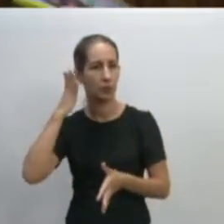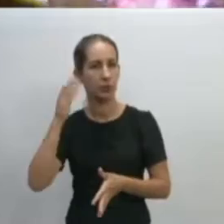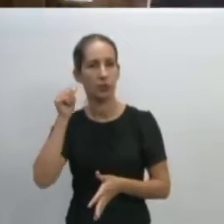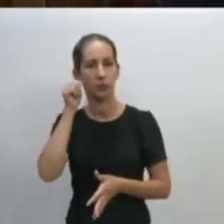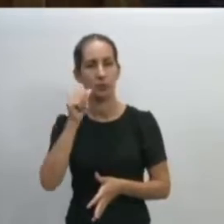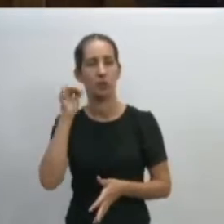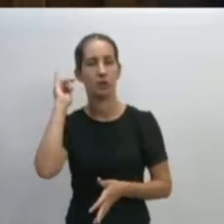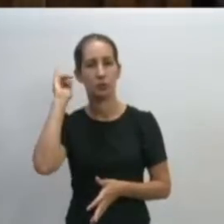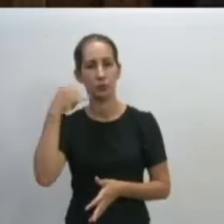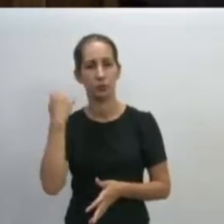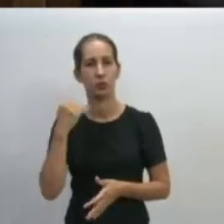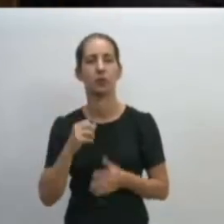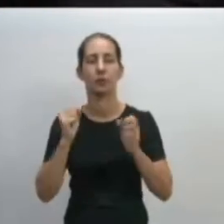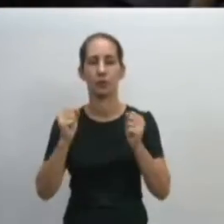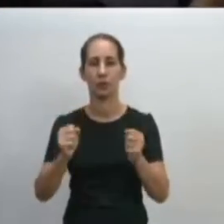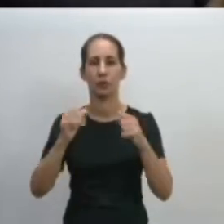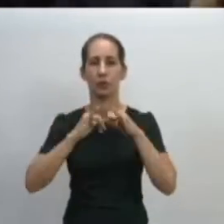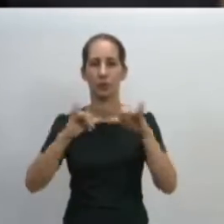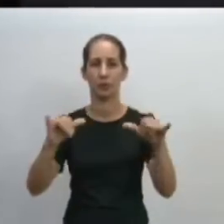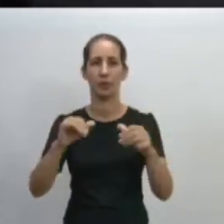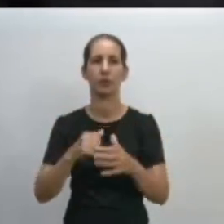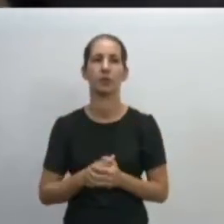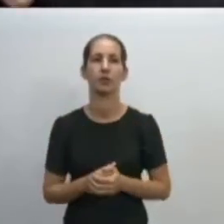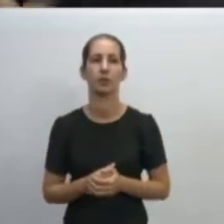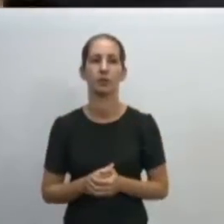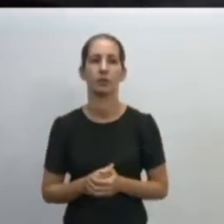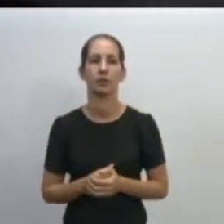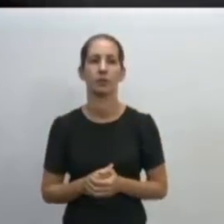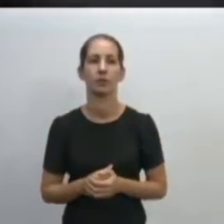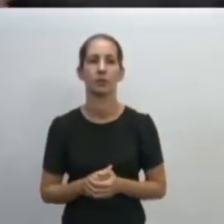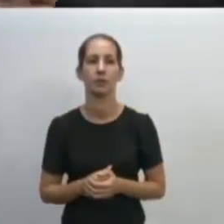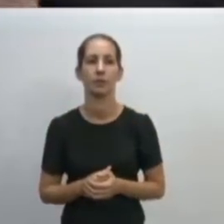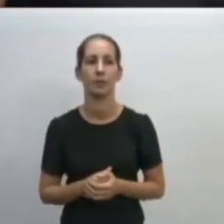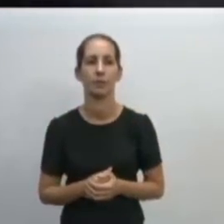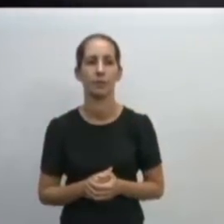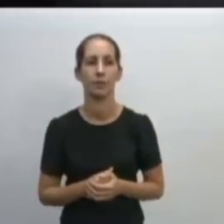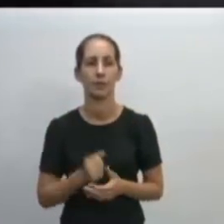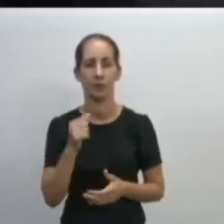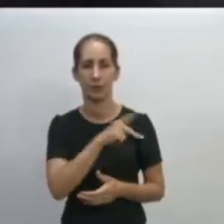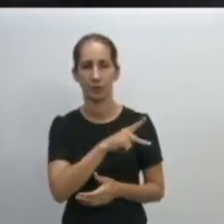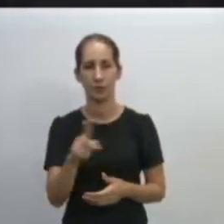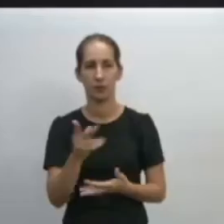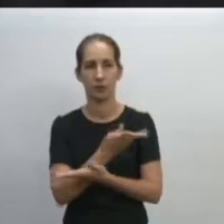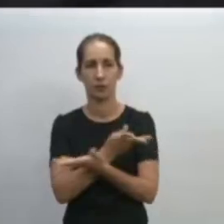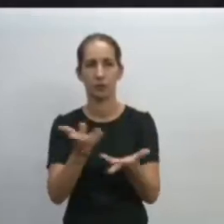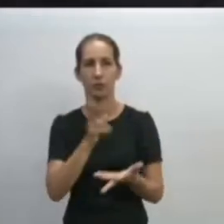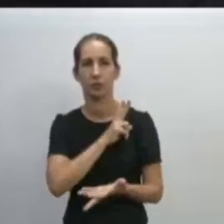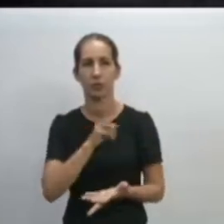vereadora Júlia Arruda, para que ela possa fazer uso da palavra. Senhor presidente, colegas